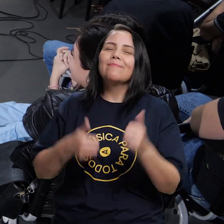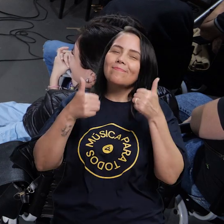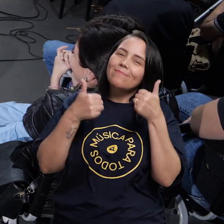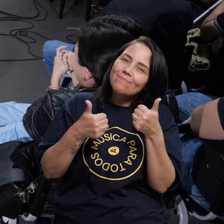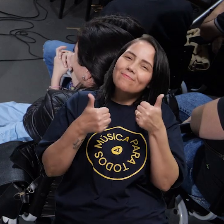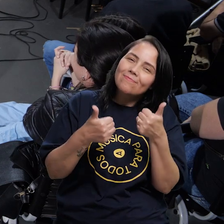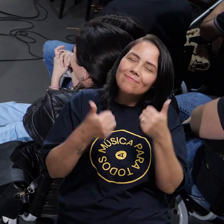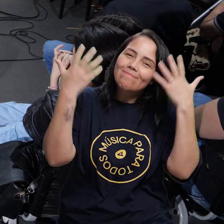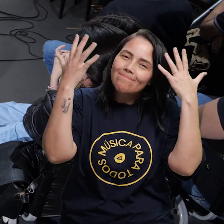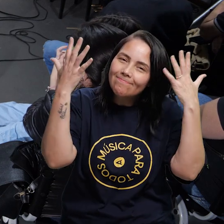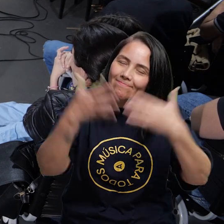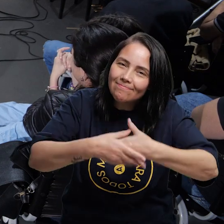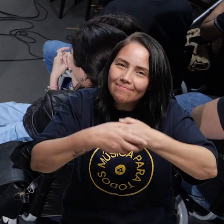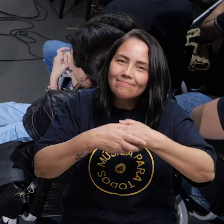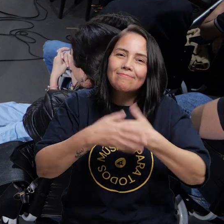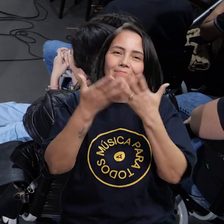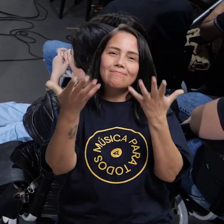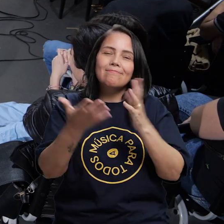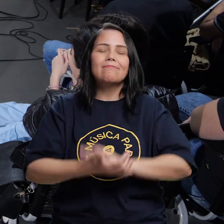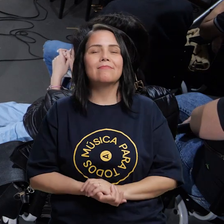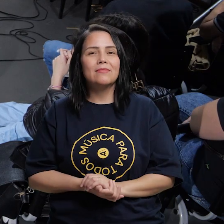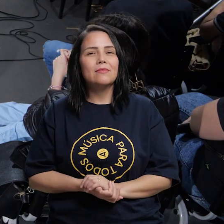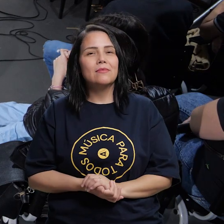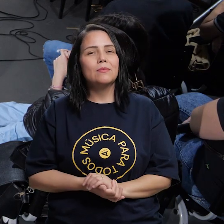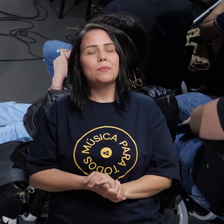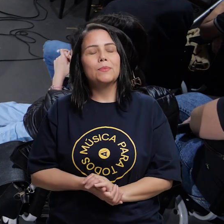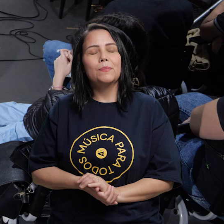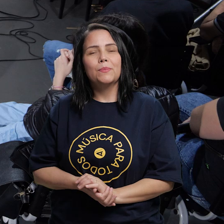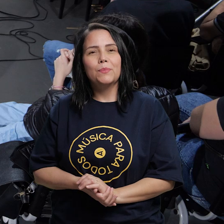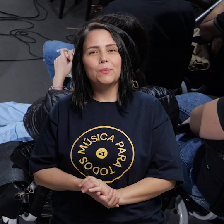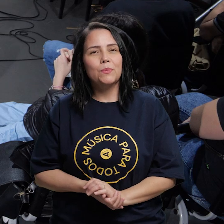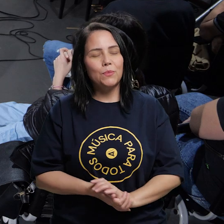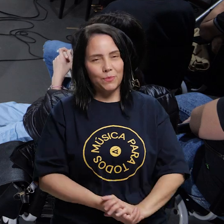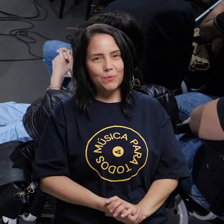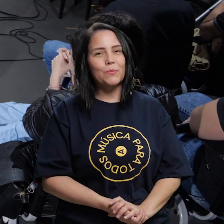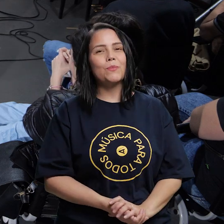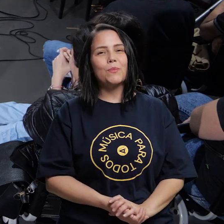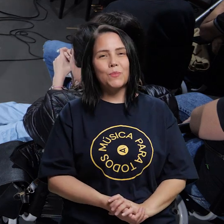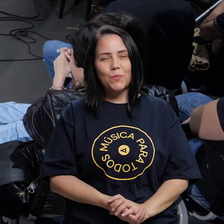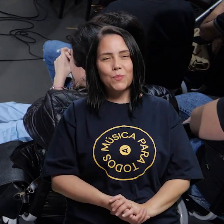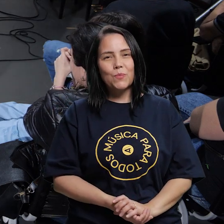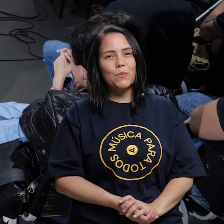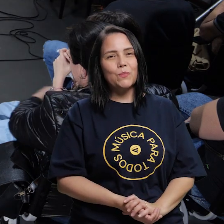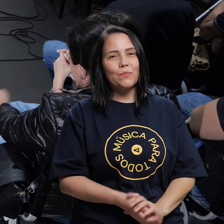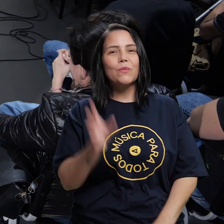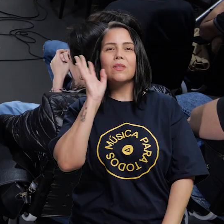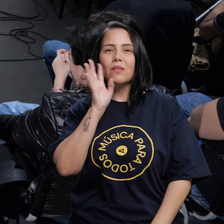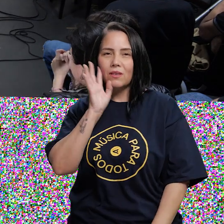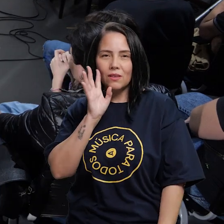isso aí, turma. Parabéns, parabéns. Saímos bastante, né? Os lugares. Que